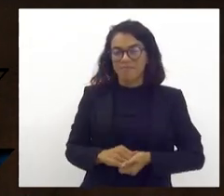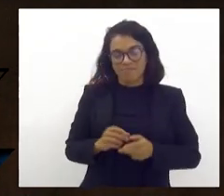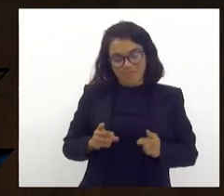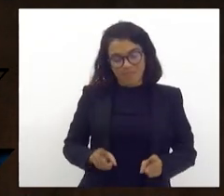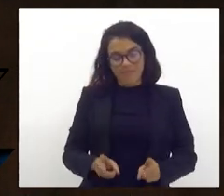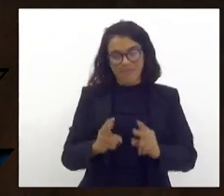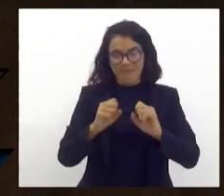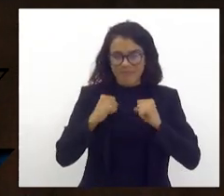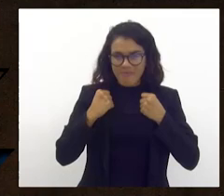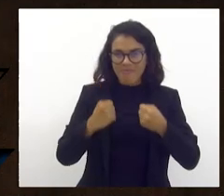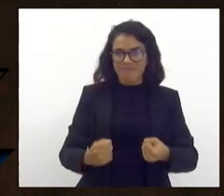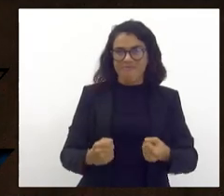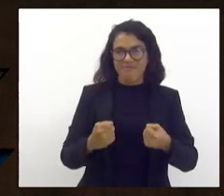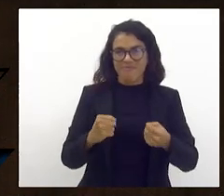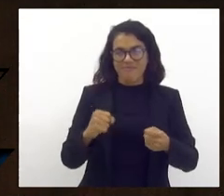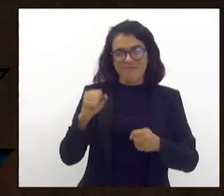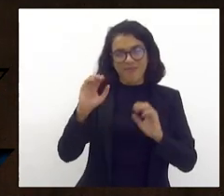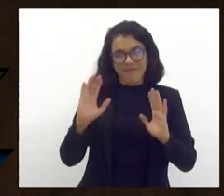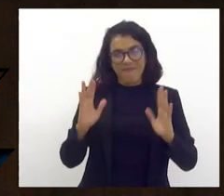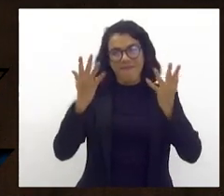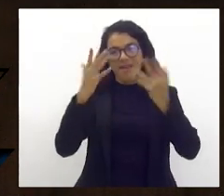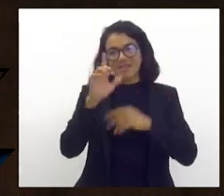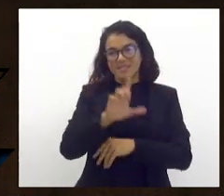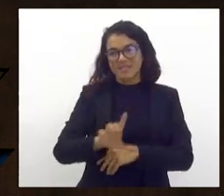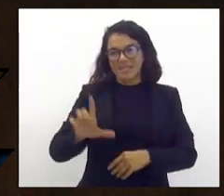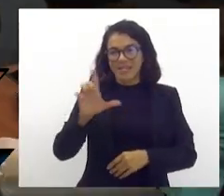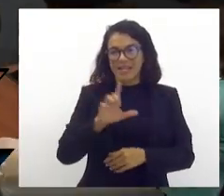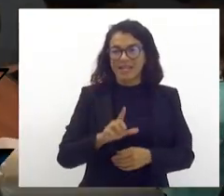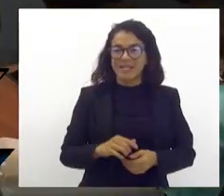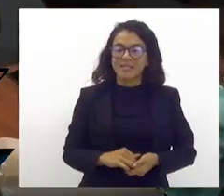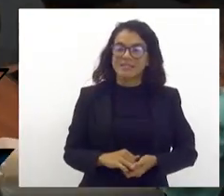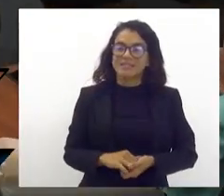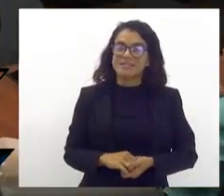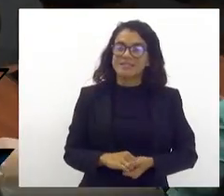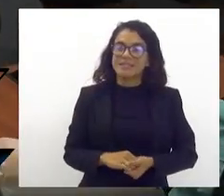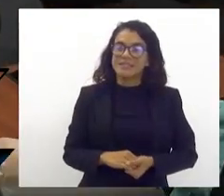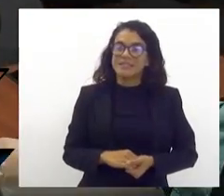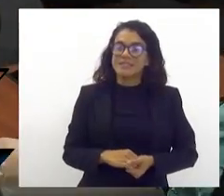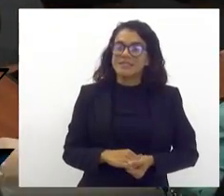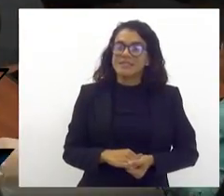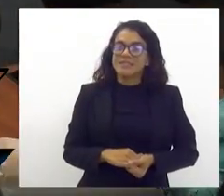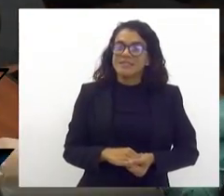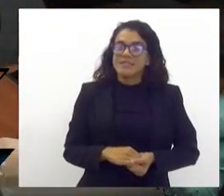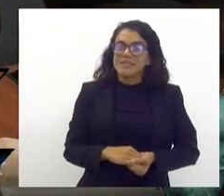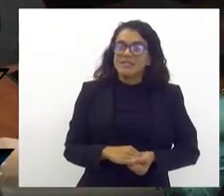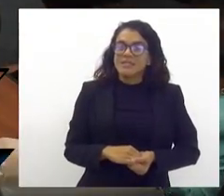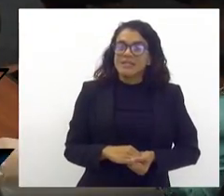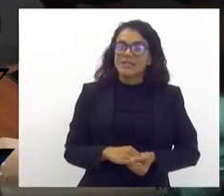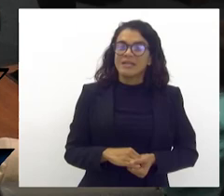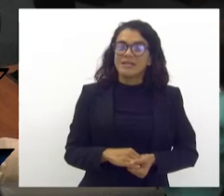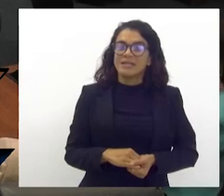frente, forte, Festa Literária das Periferias. Para declarar, presidente.